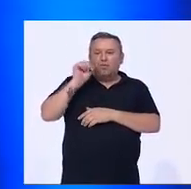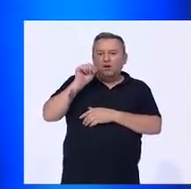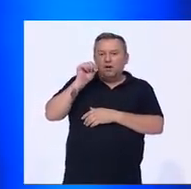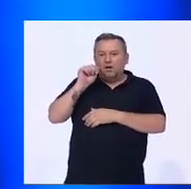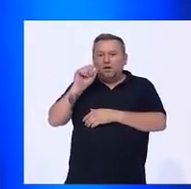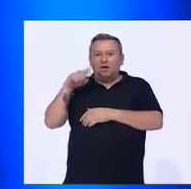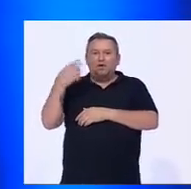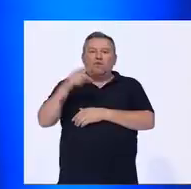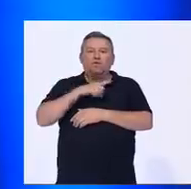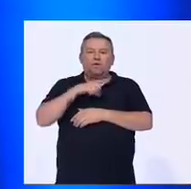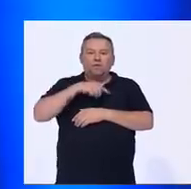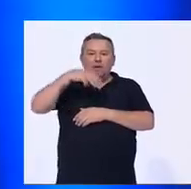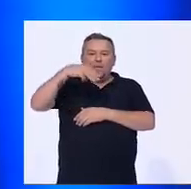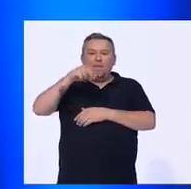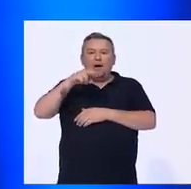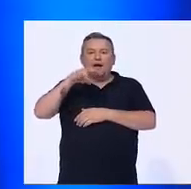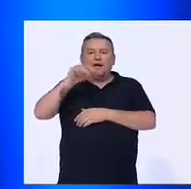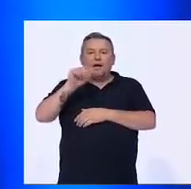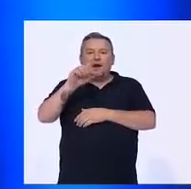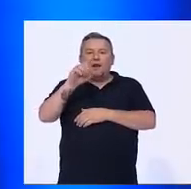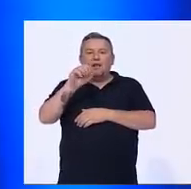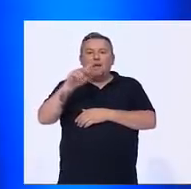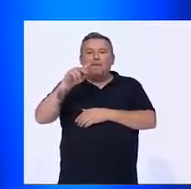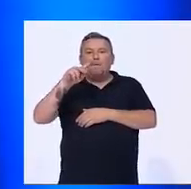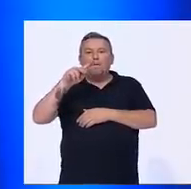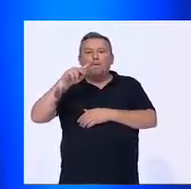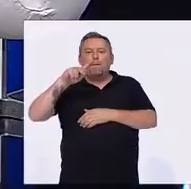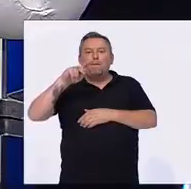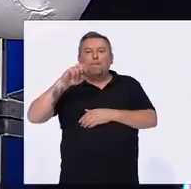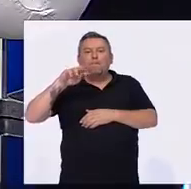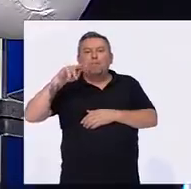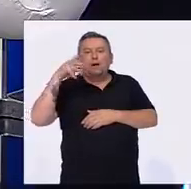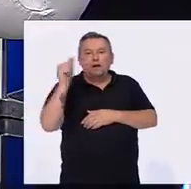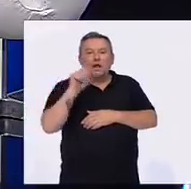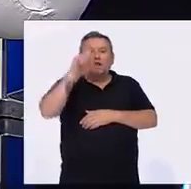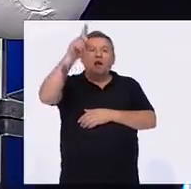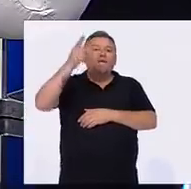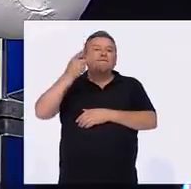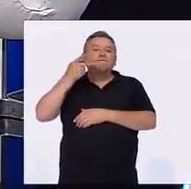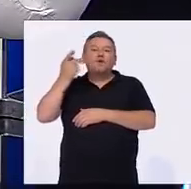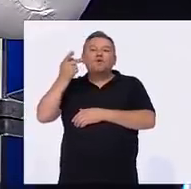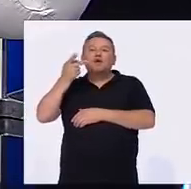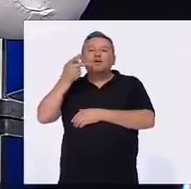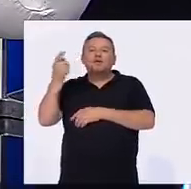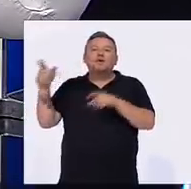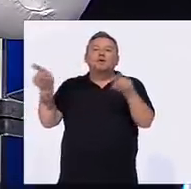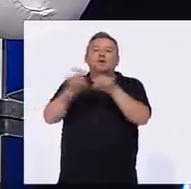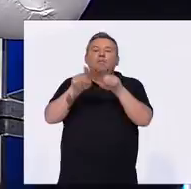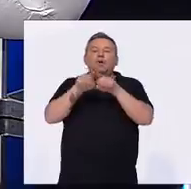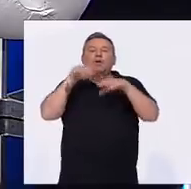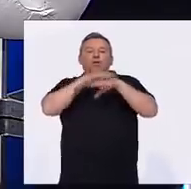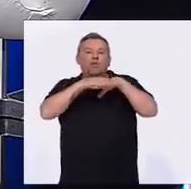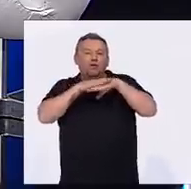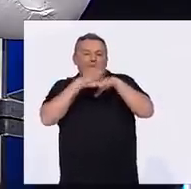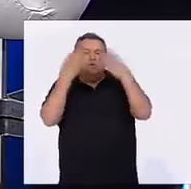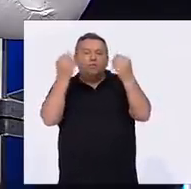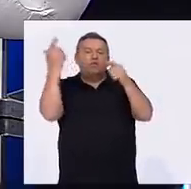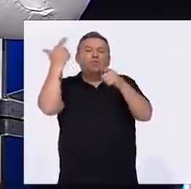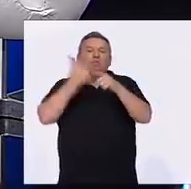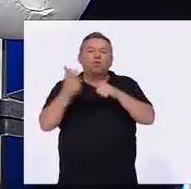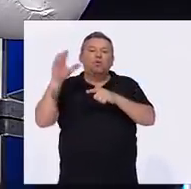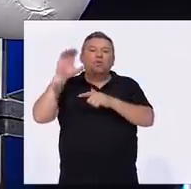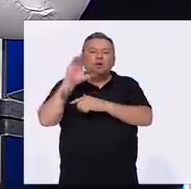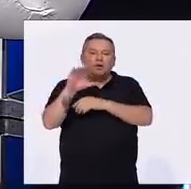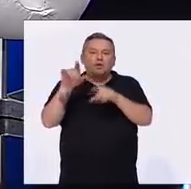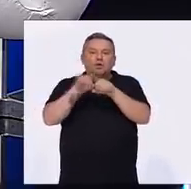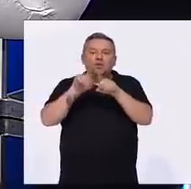Nós tivemos com a Maria da Penha lá no Instituto Maria da Penha em Fortaleza e conversamos muito sobre isso. O problema hoje, por